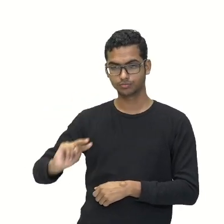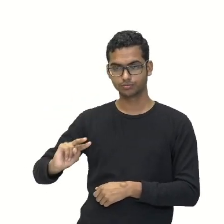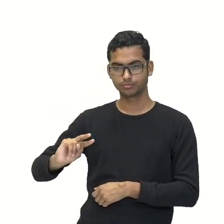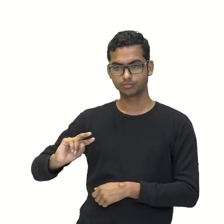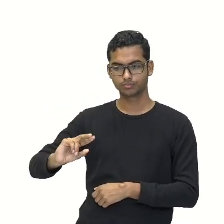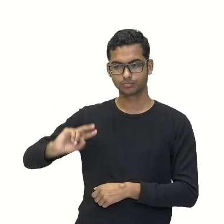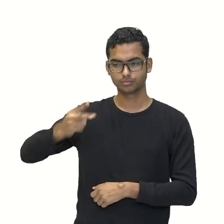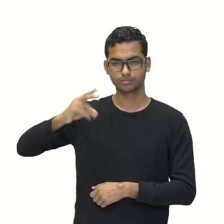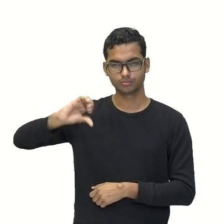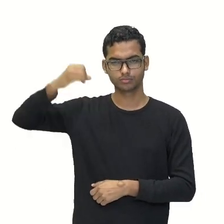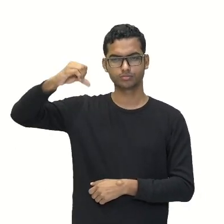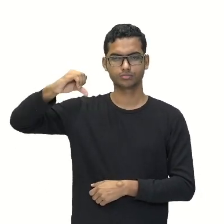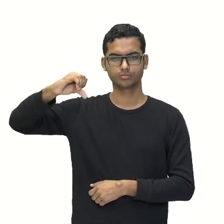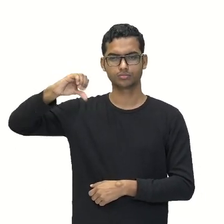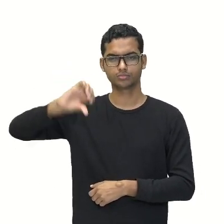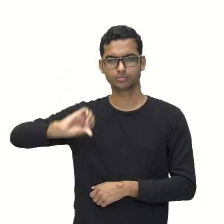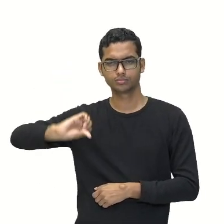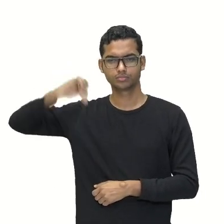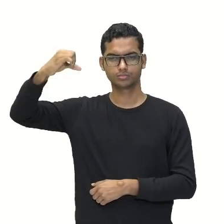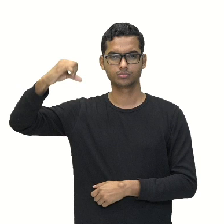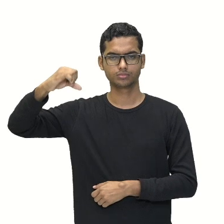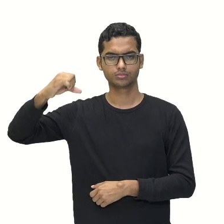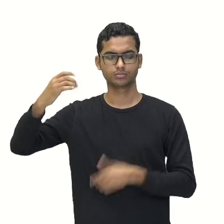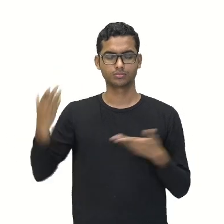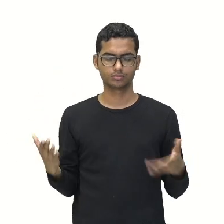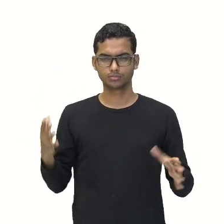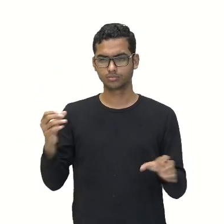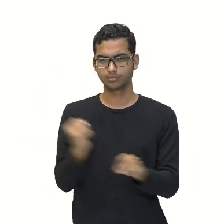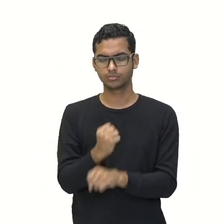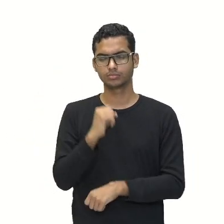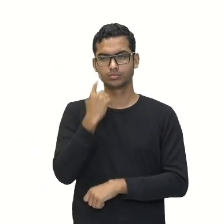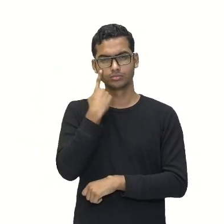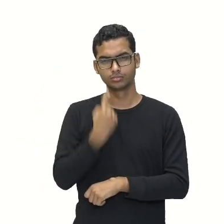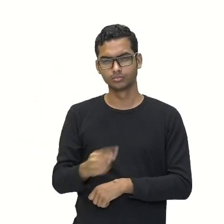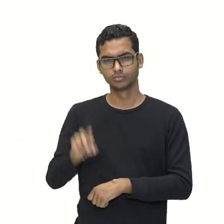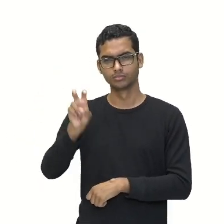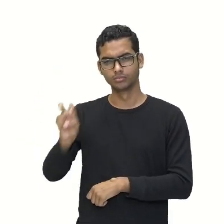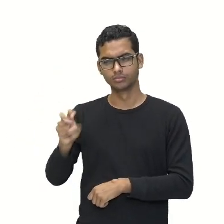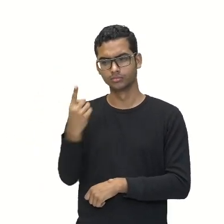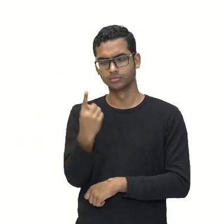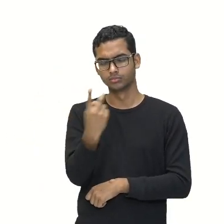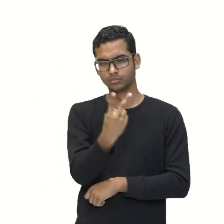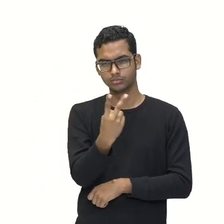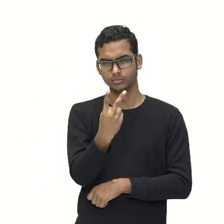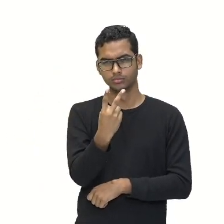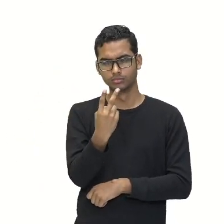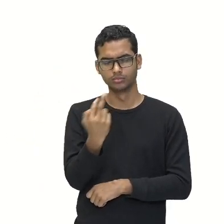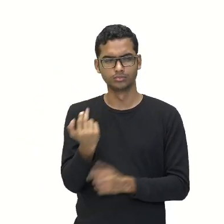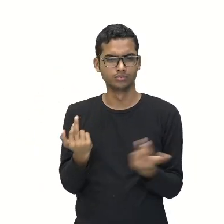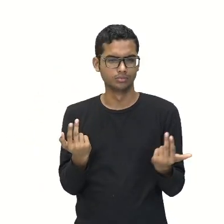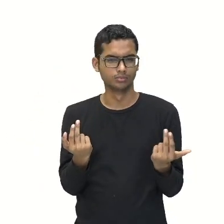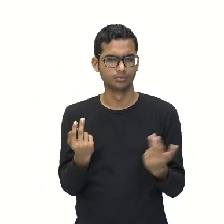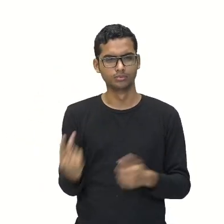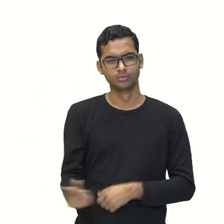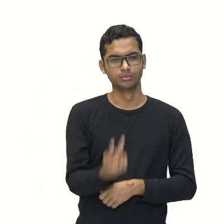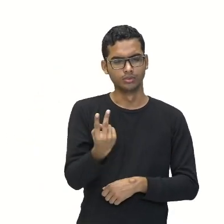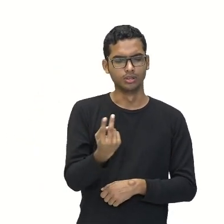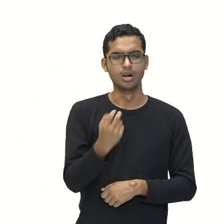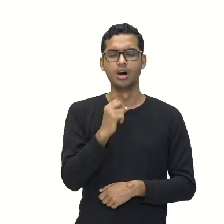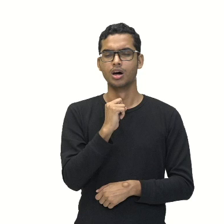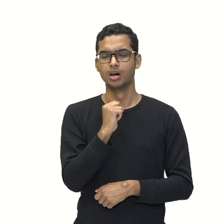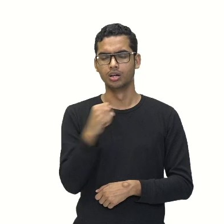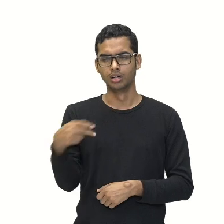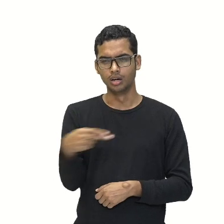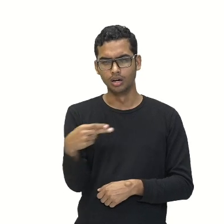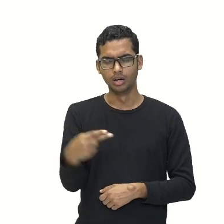Moral da história, meus amigos, 512 é a mesma coisa, é equivalente a 2